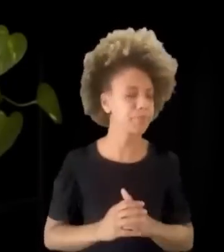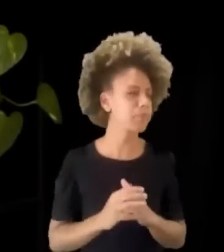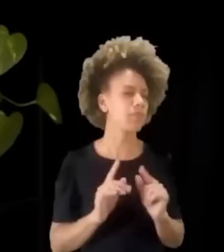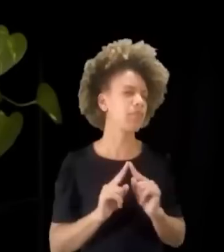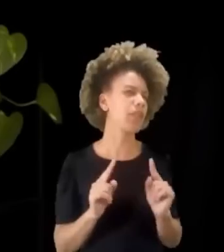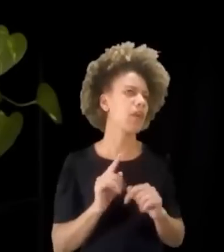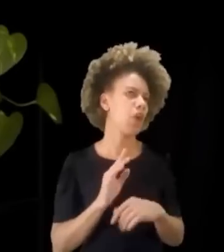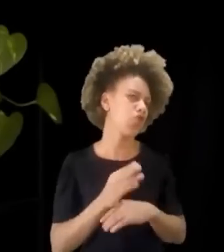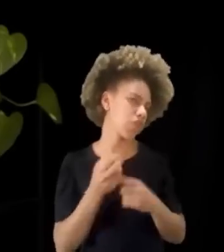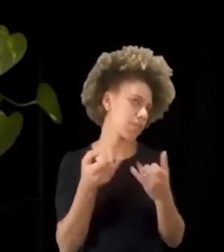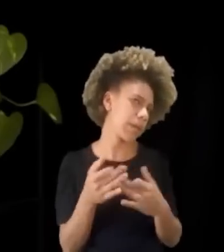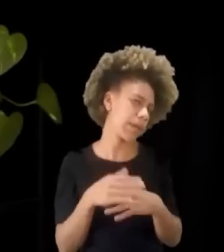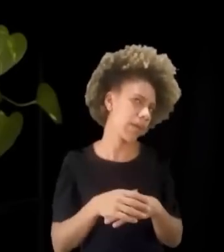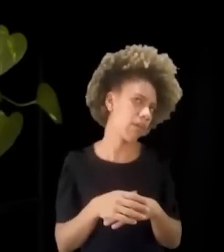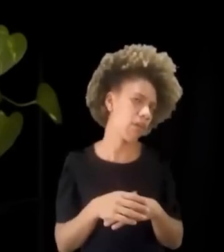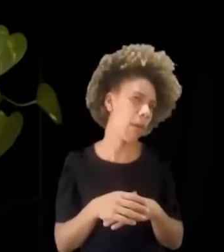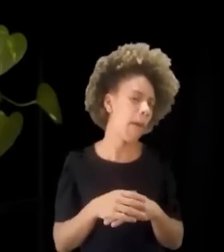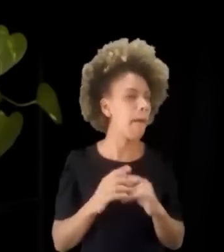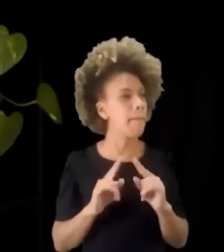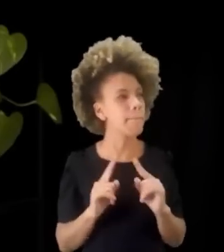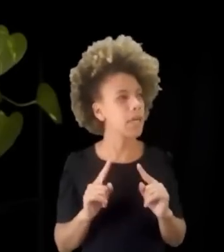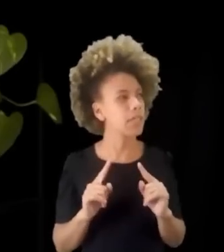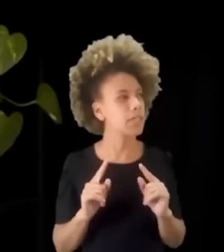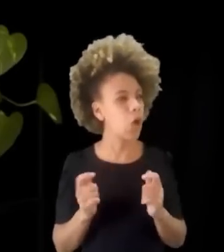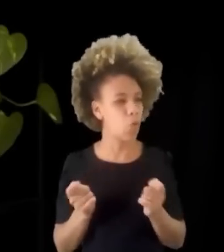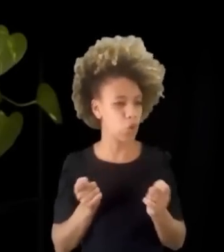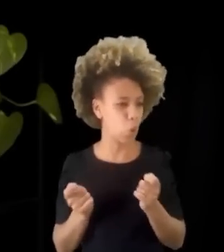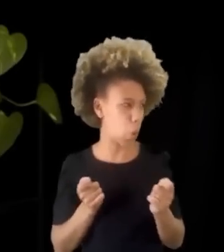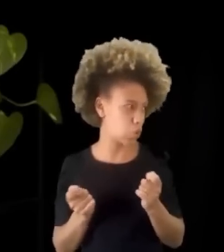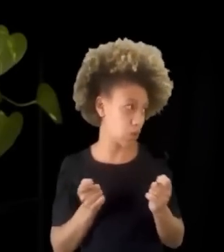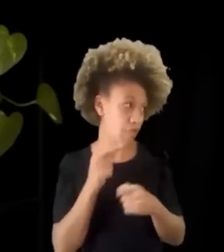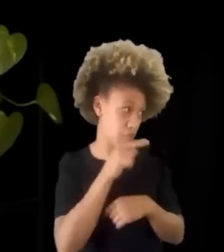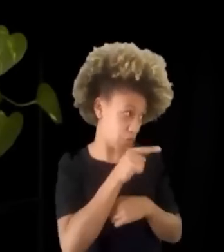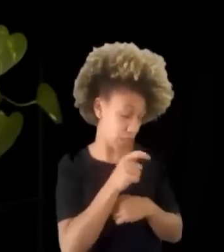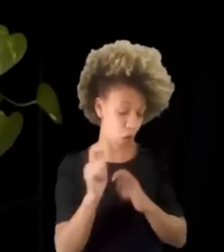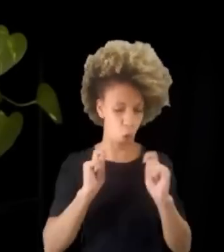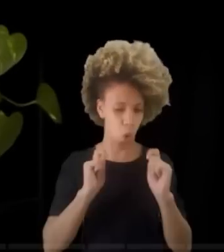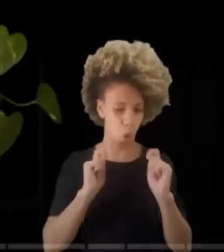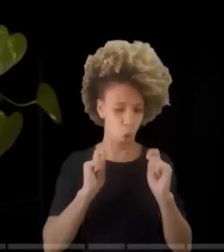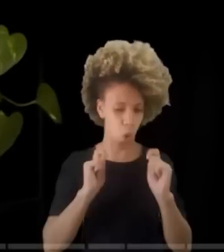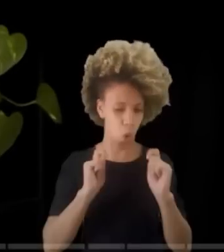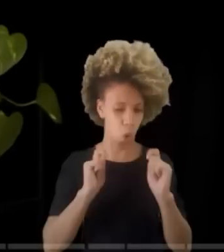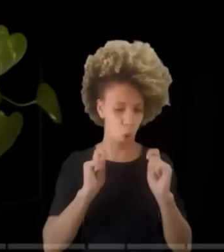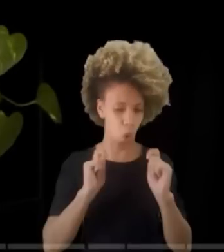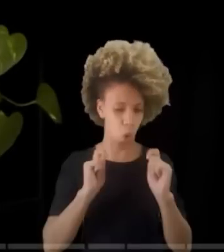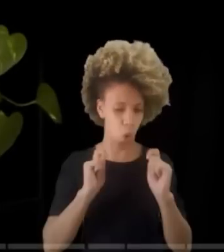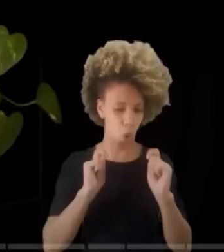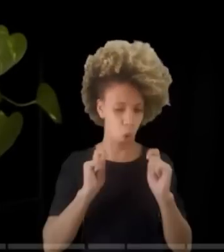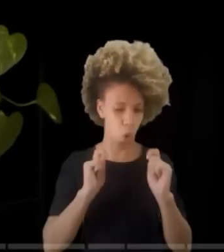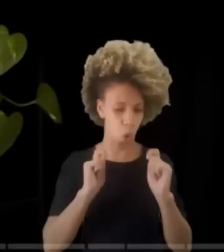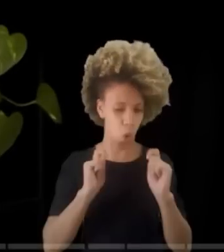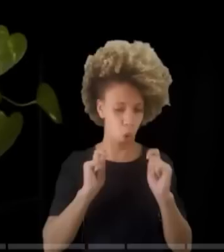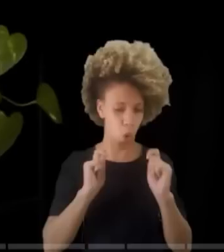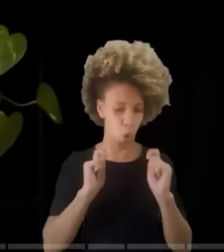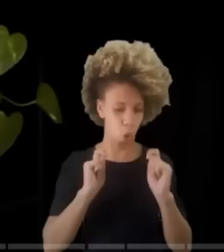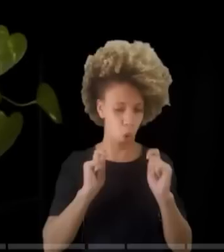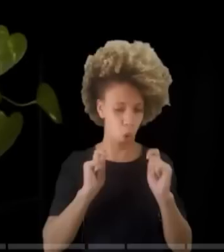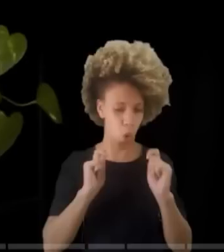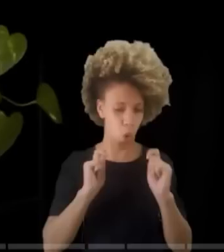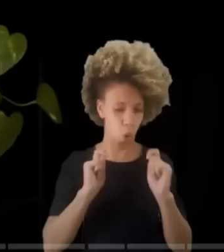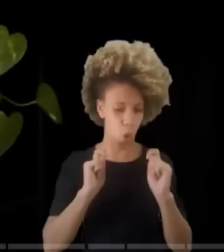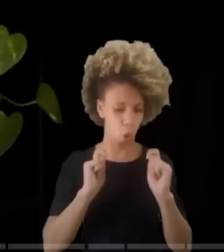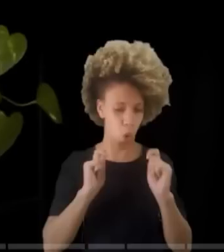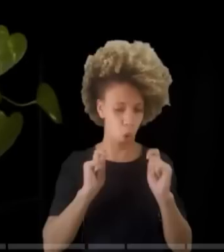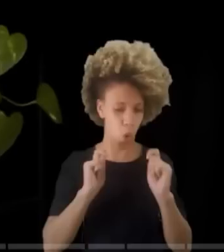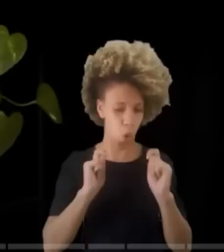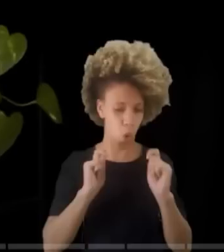Eu já falei isso que é uma frase assim Acho que quando você controla a tua você controla a tua mente olha essa entendo o que ele disse